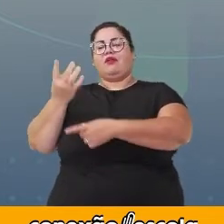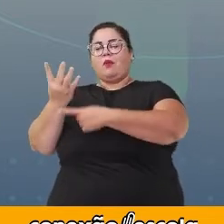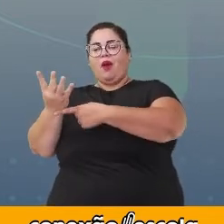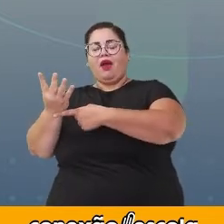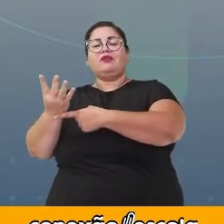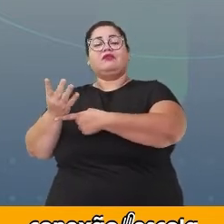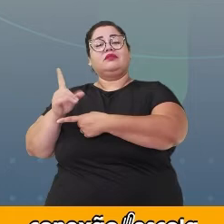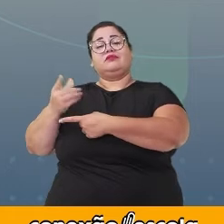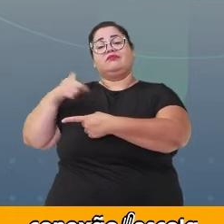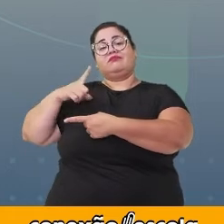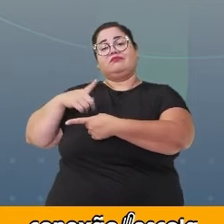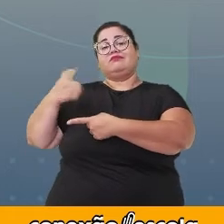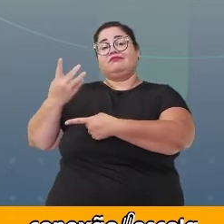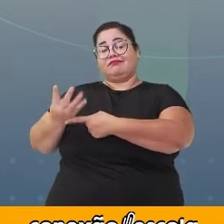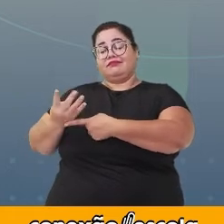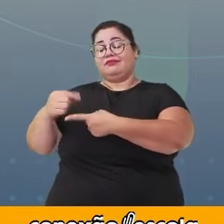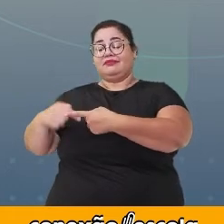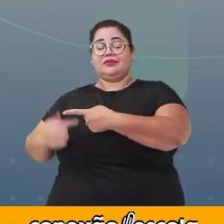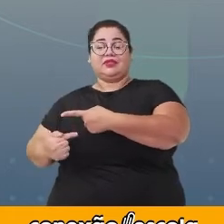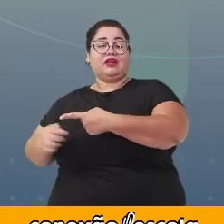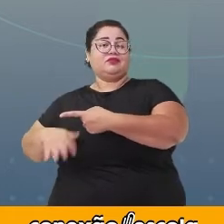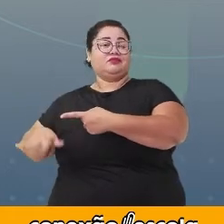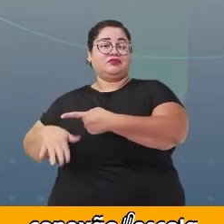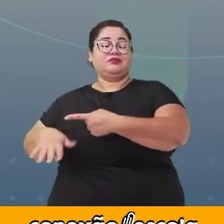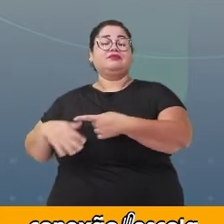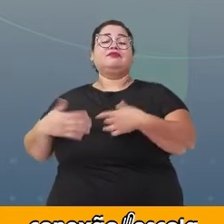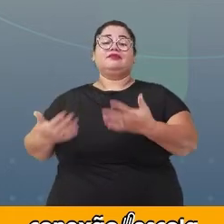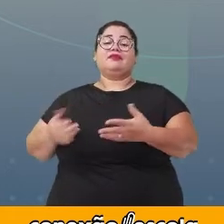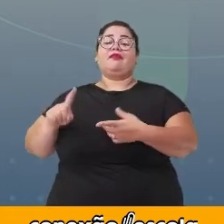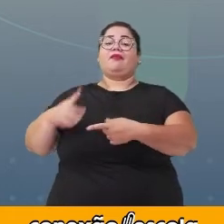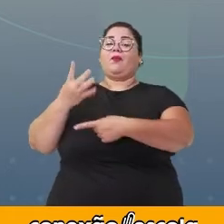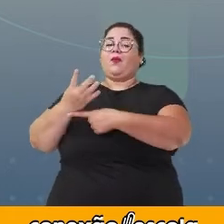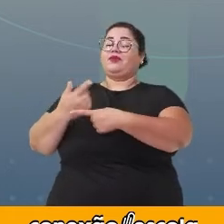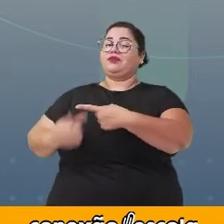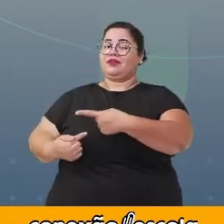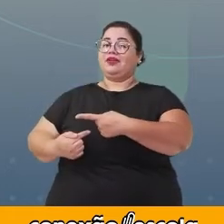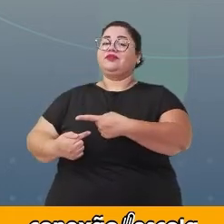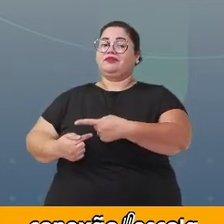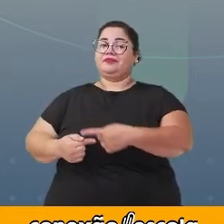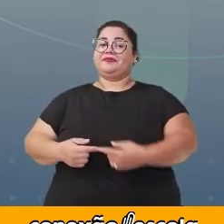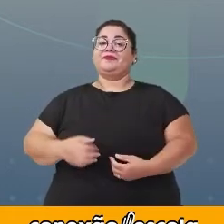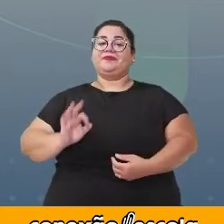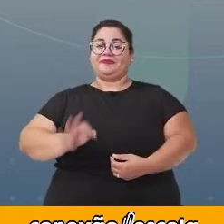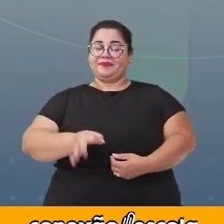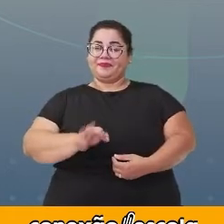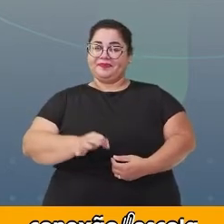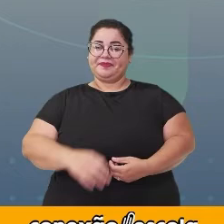partes de 7 do total, ou seja, 4/7, certo?